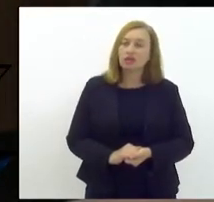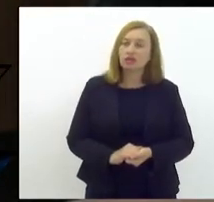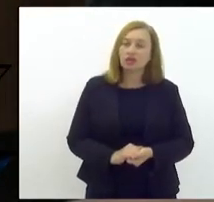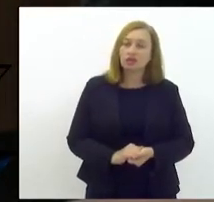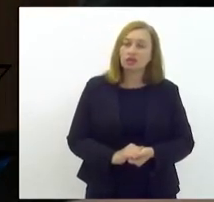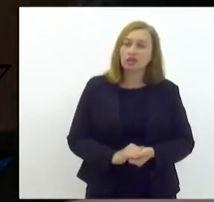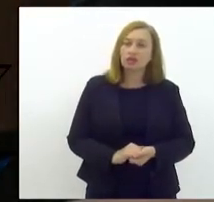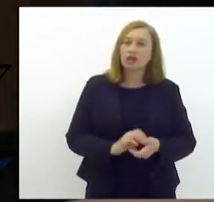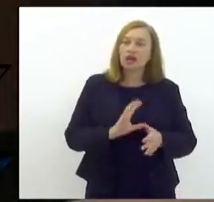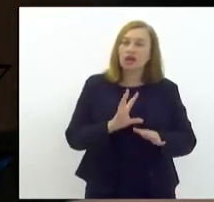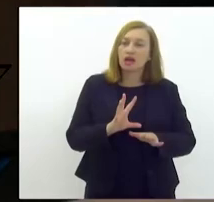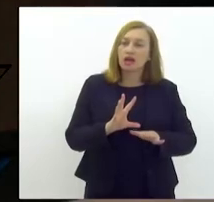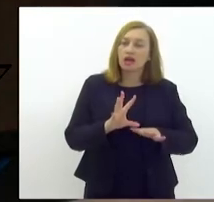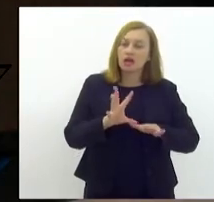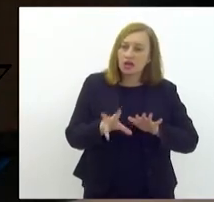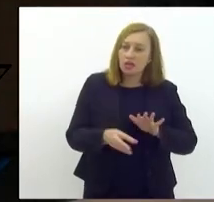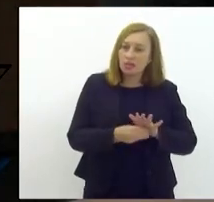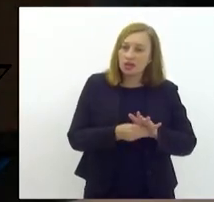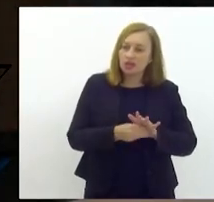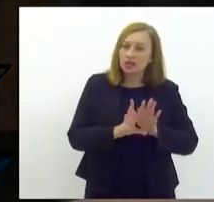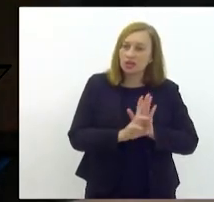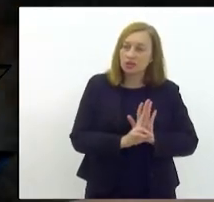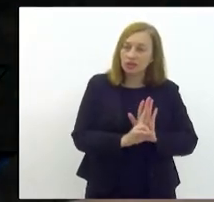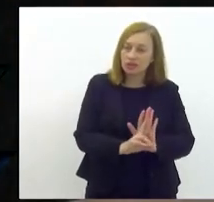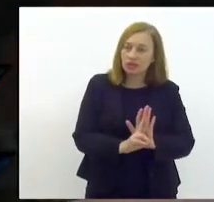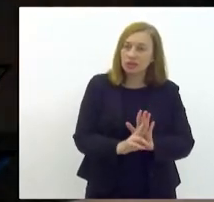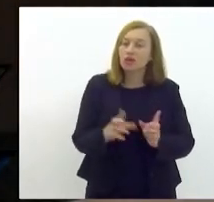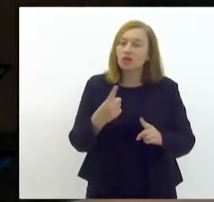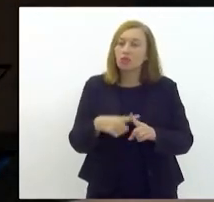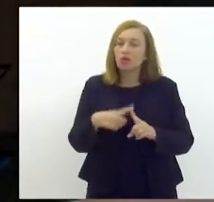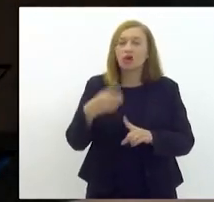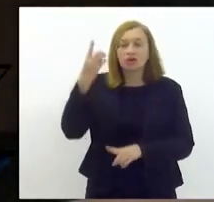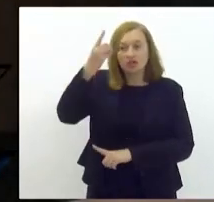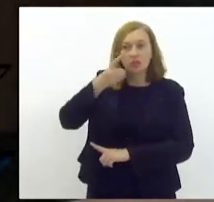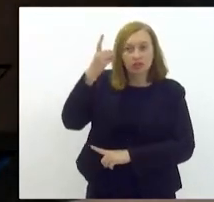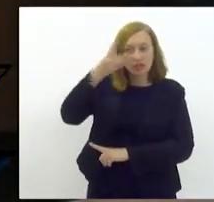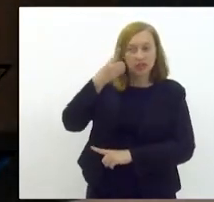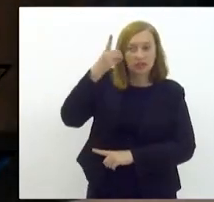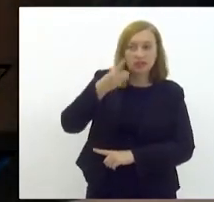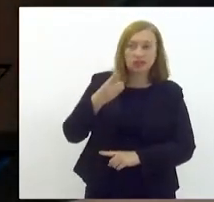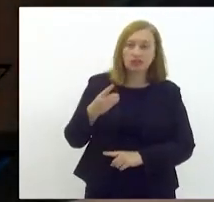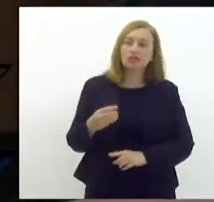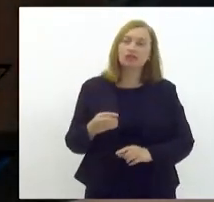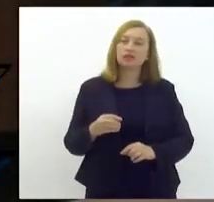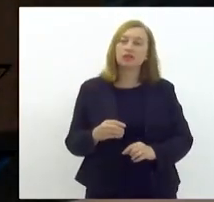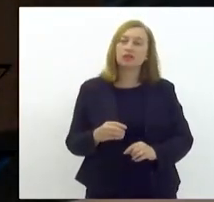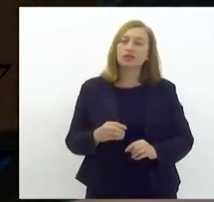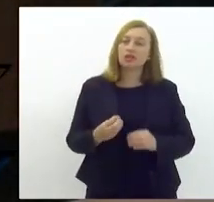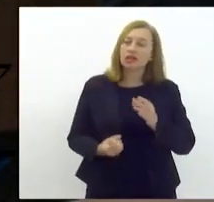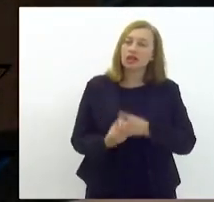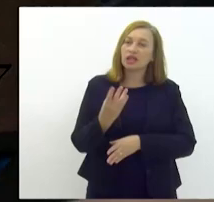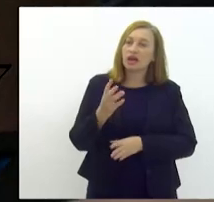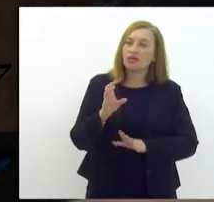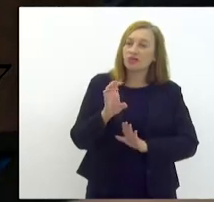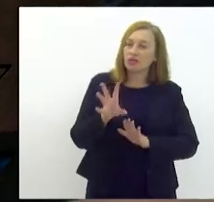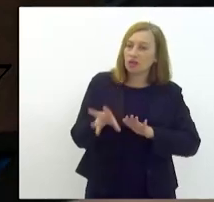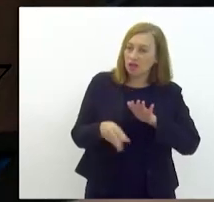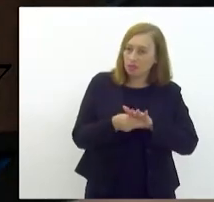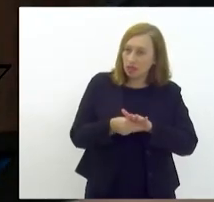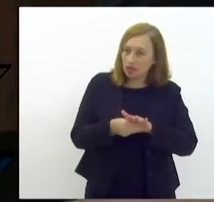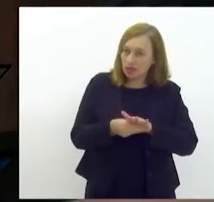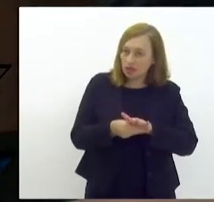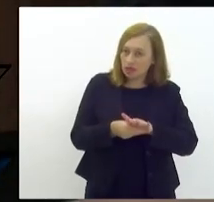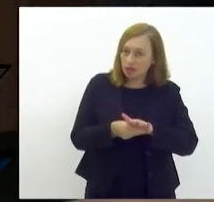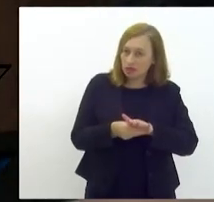impositivas Porque até então os deputados e deputadas faziam emendas e não